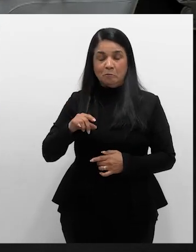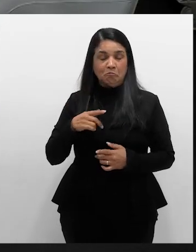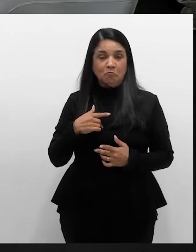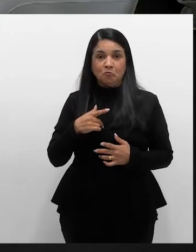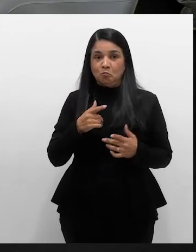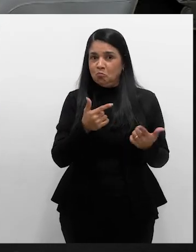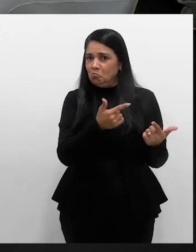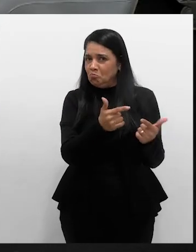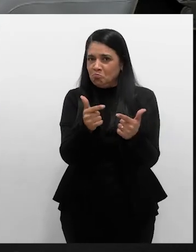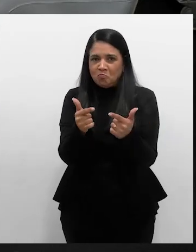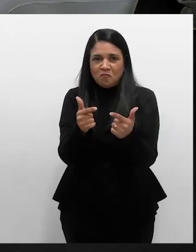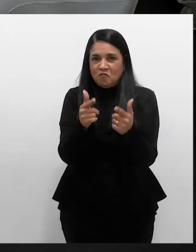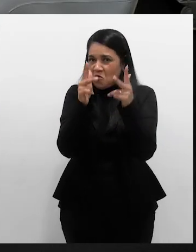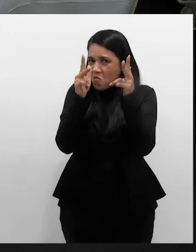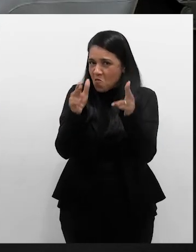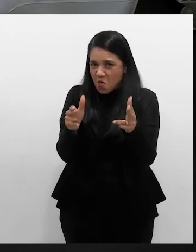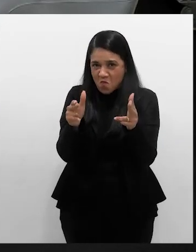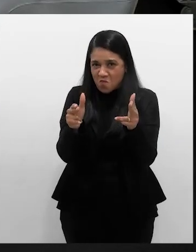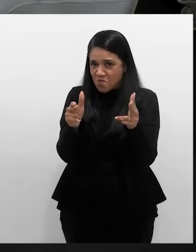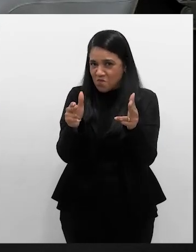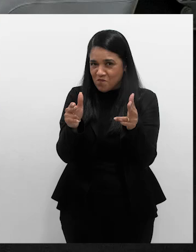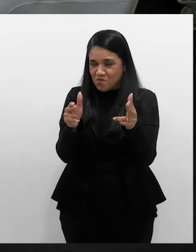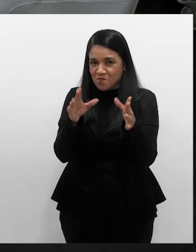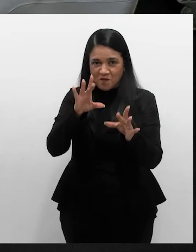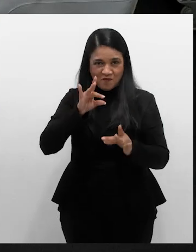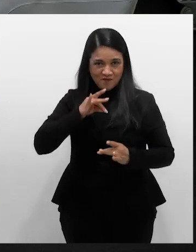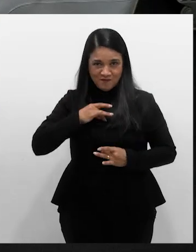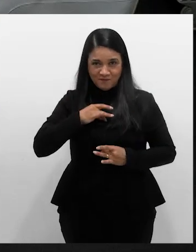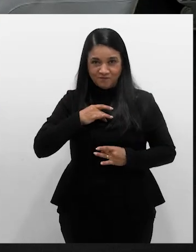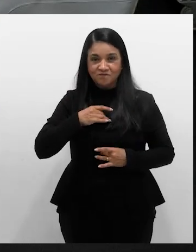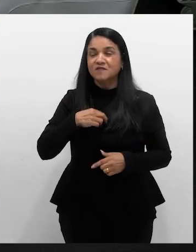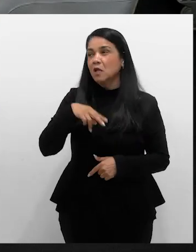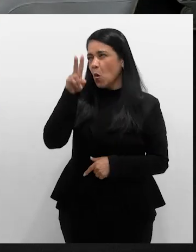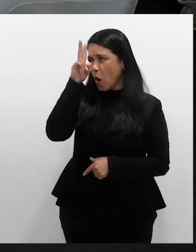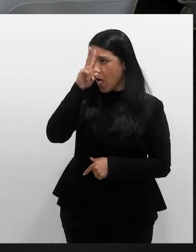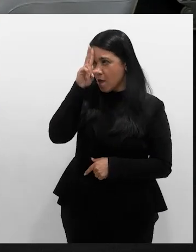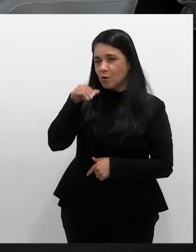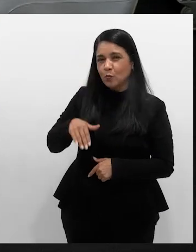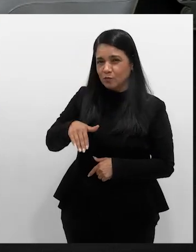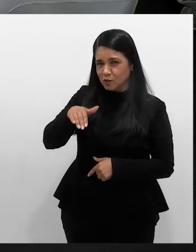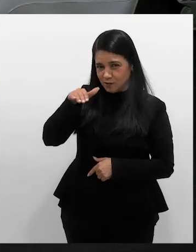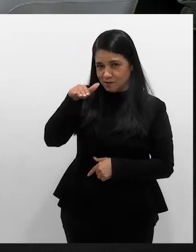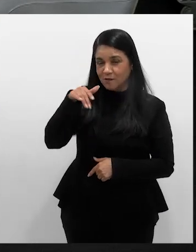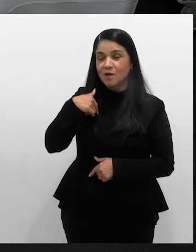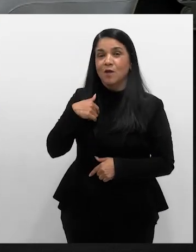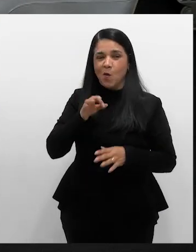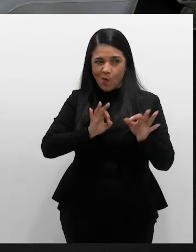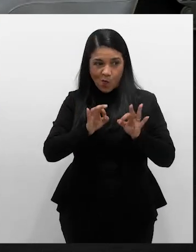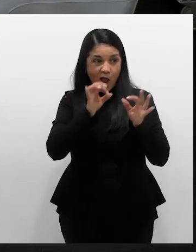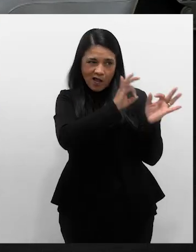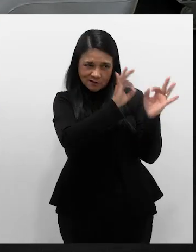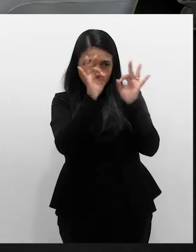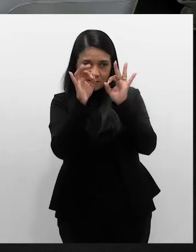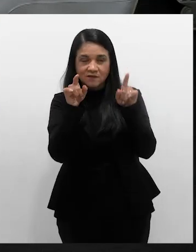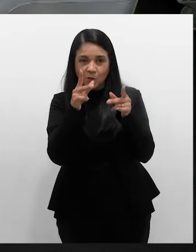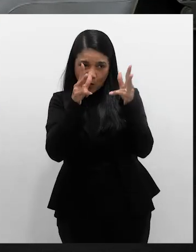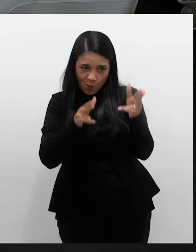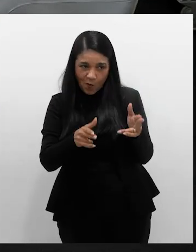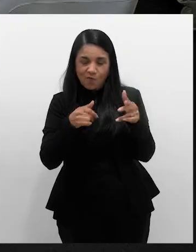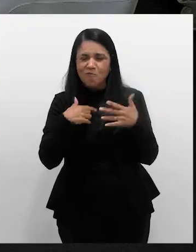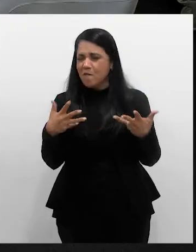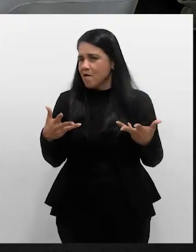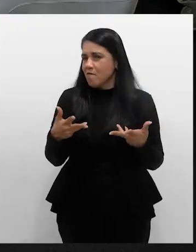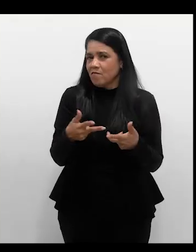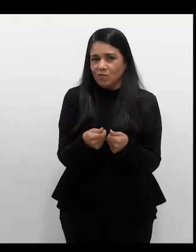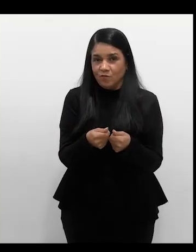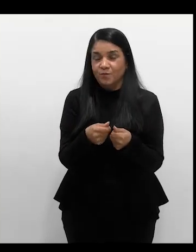parecido, né? Não digo nem igual, mas parecido. Inesquecível. E eu me lembro, meu coração de criança guardou aquela imagem. Eu também assisti essa montagem. Muito incrível.